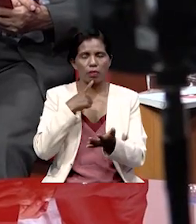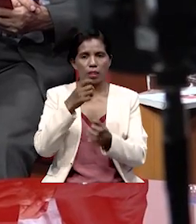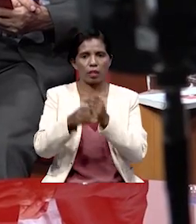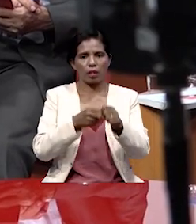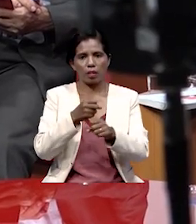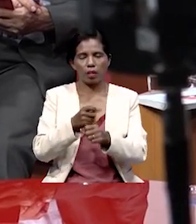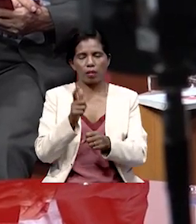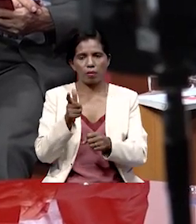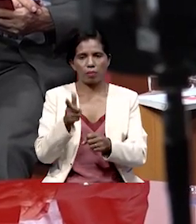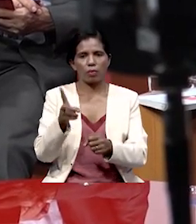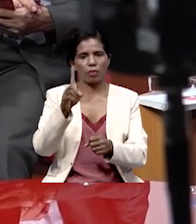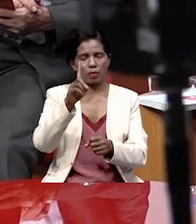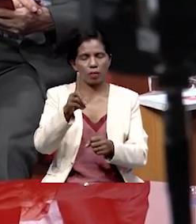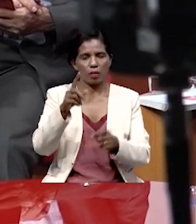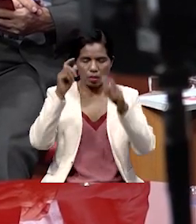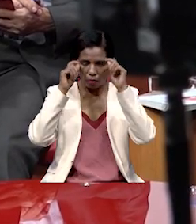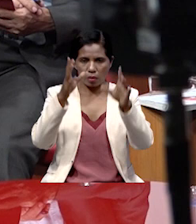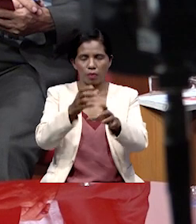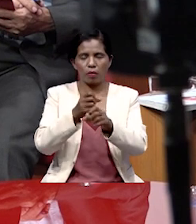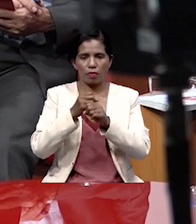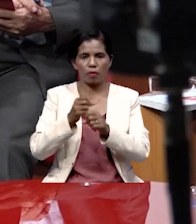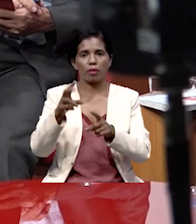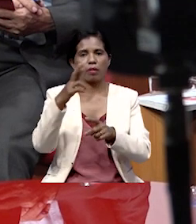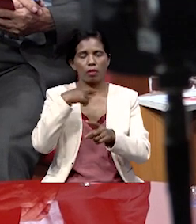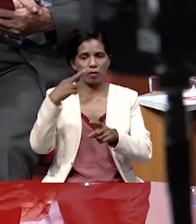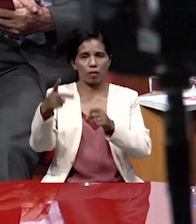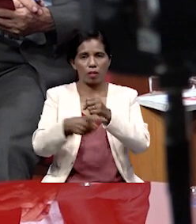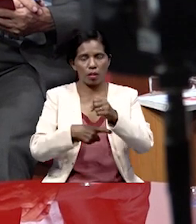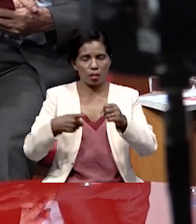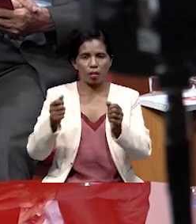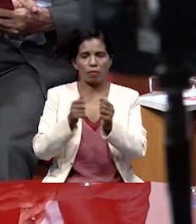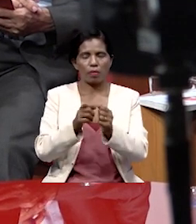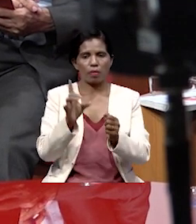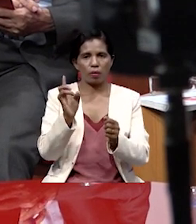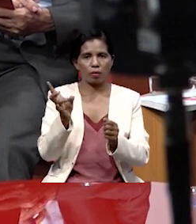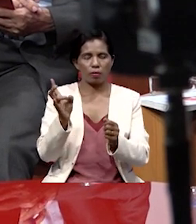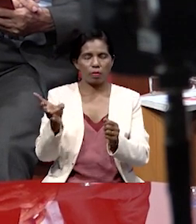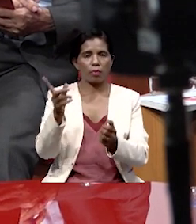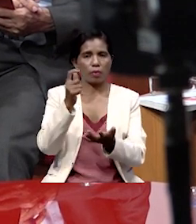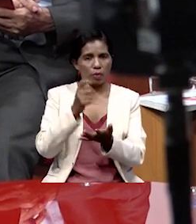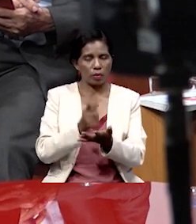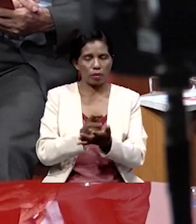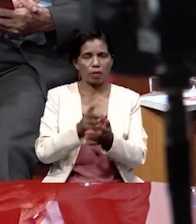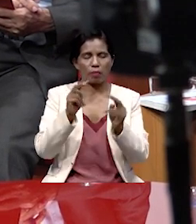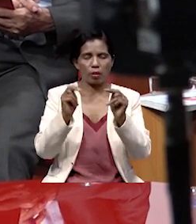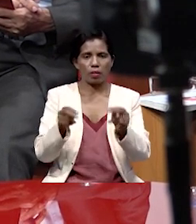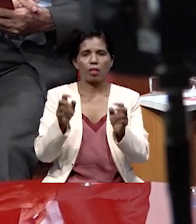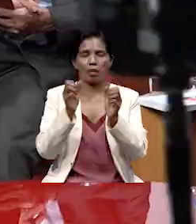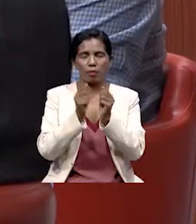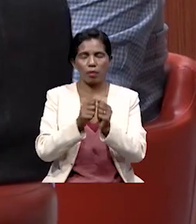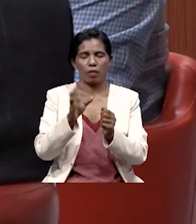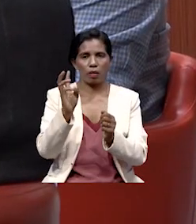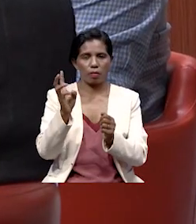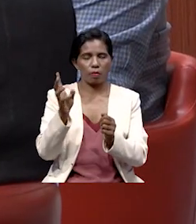ida, Timor-Leste consegue colheita hare rihun hitu nulu resin. No se precisa tonelada rihun ne nulu resin lima